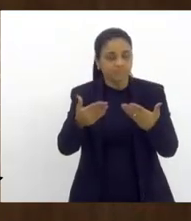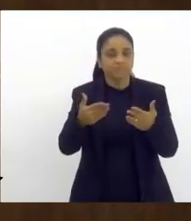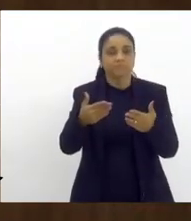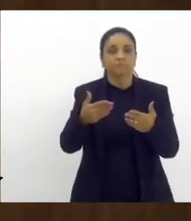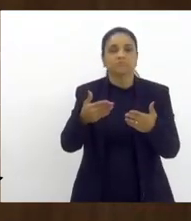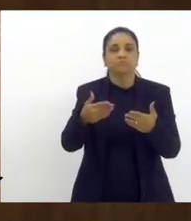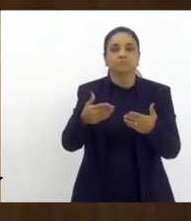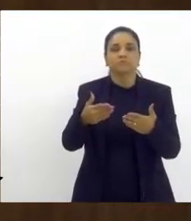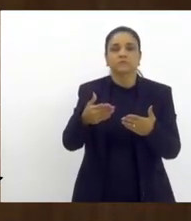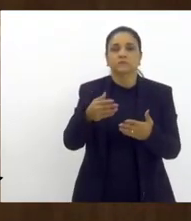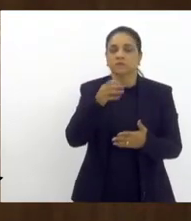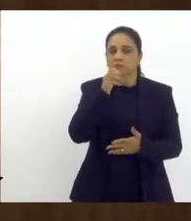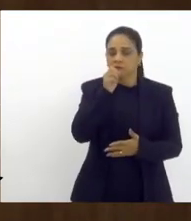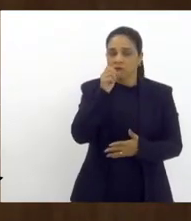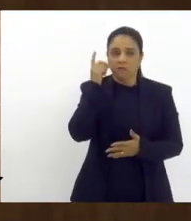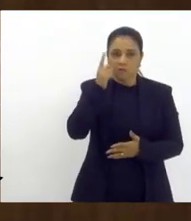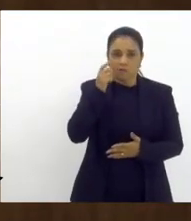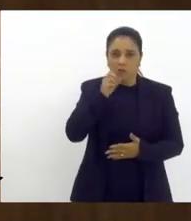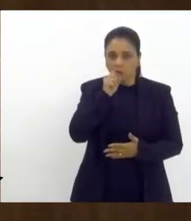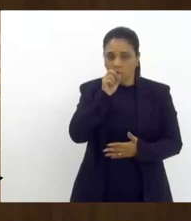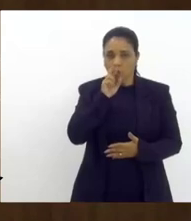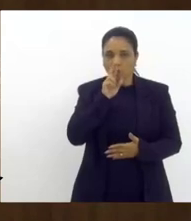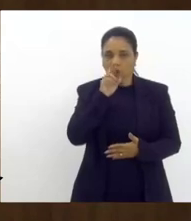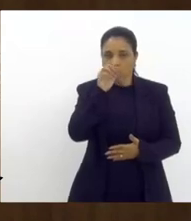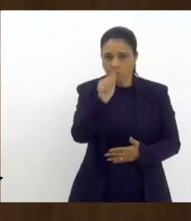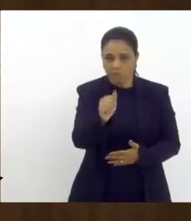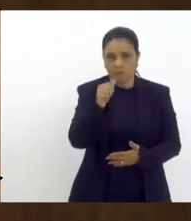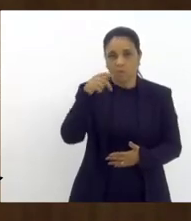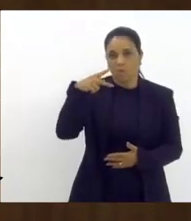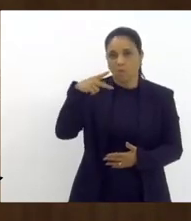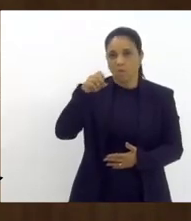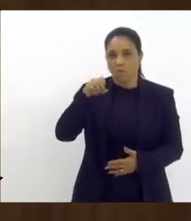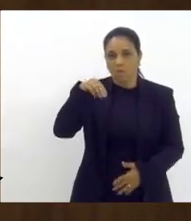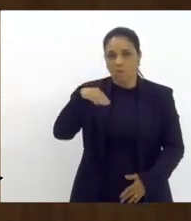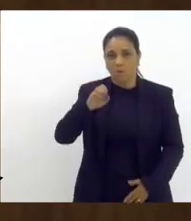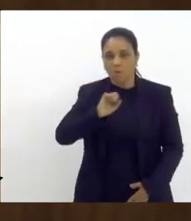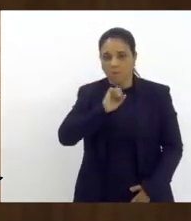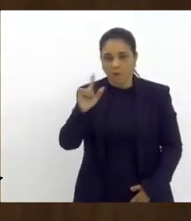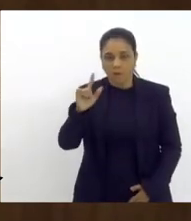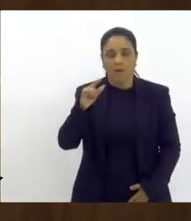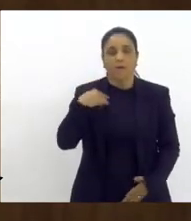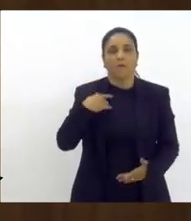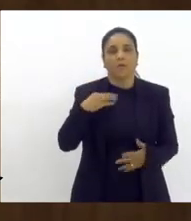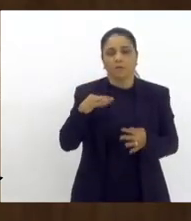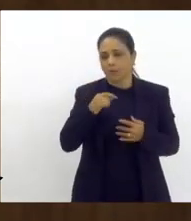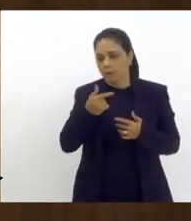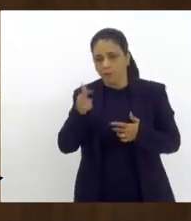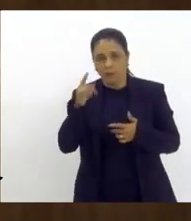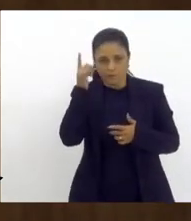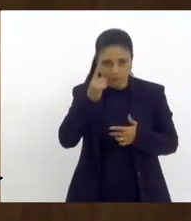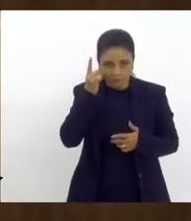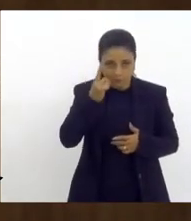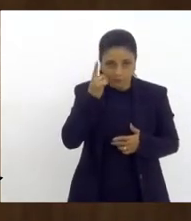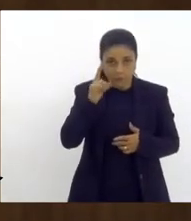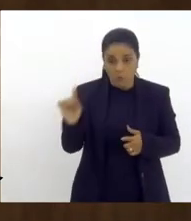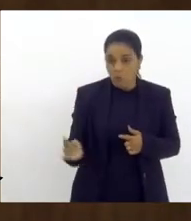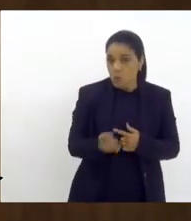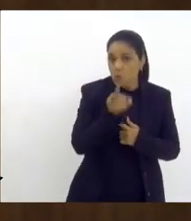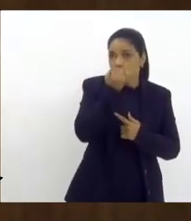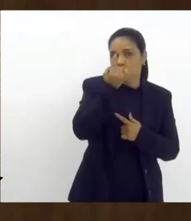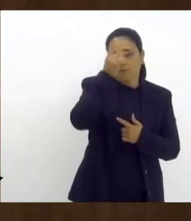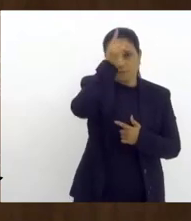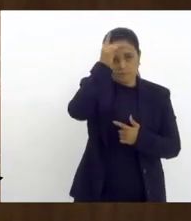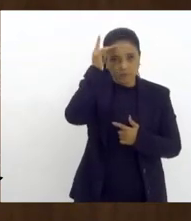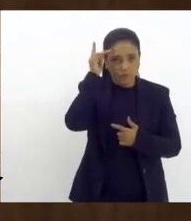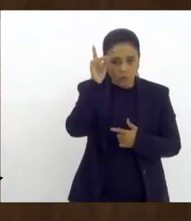Deputado Rodrigo Amorim Deputado pobel te ajude Marcelo Dino nós poderíamos ter uma pessoa